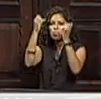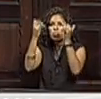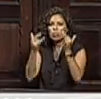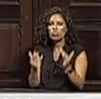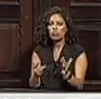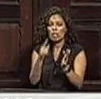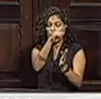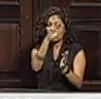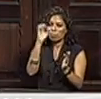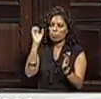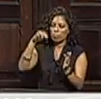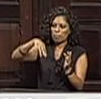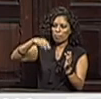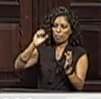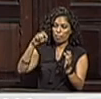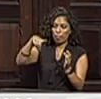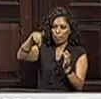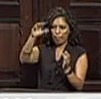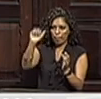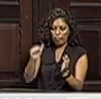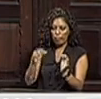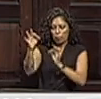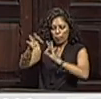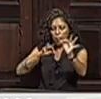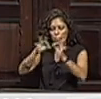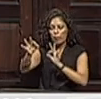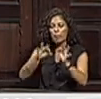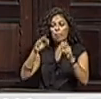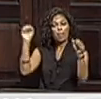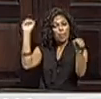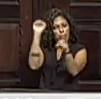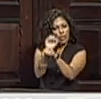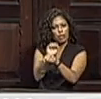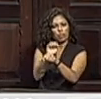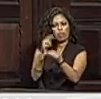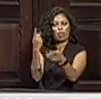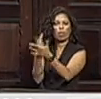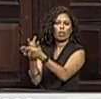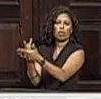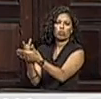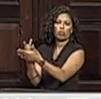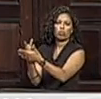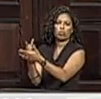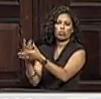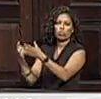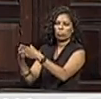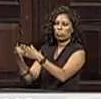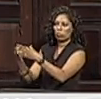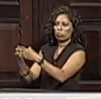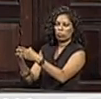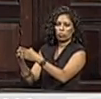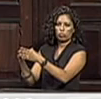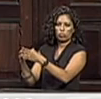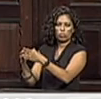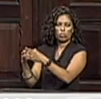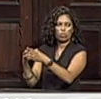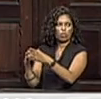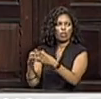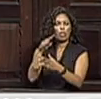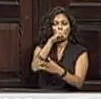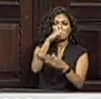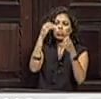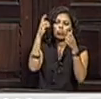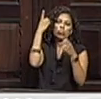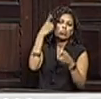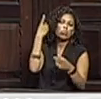a possibilidade de fraude. É especialmente empresas que superexploram o trabalho contratarem um